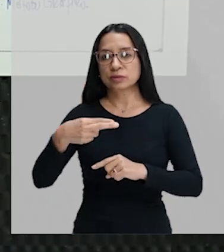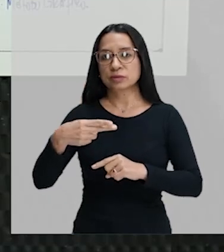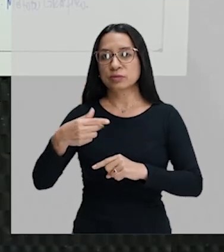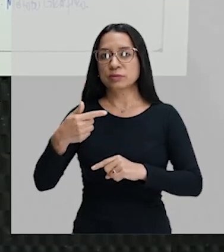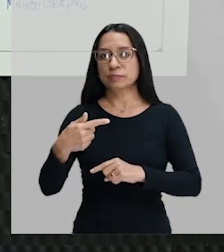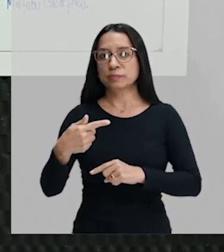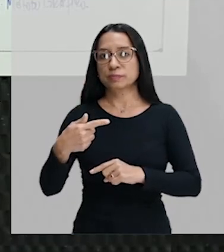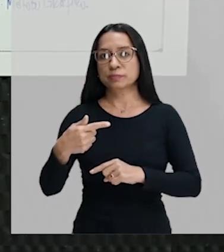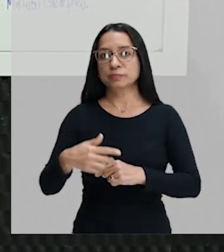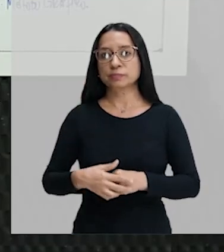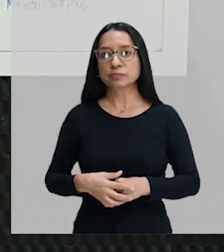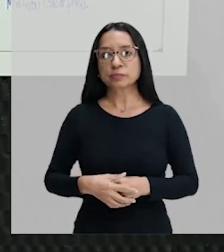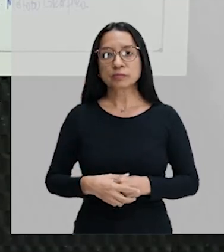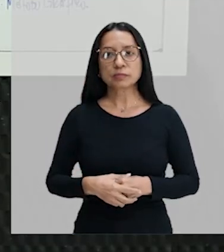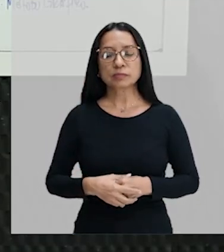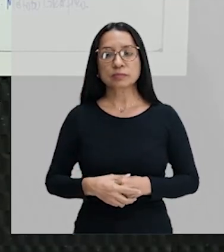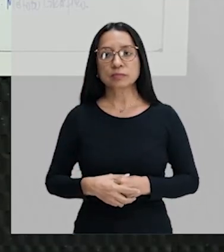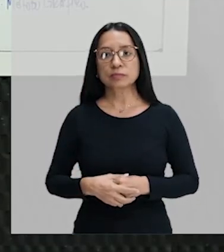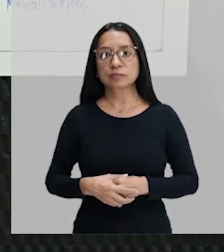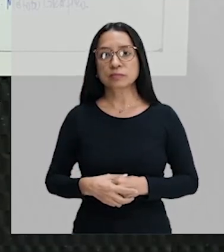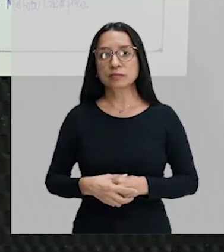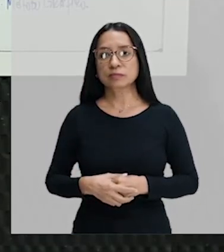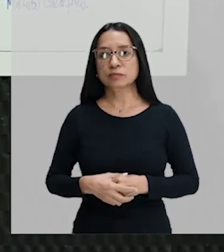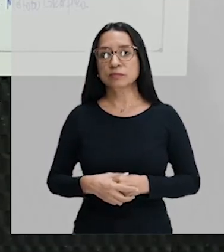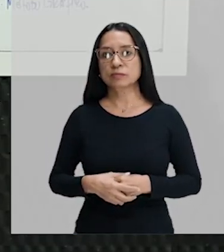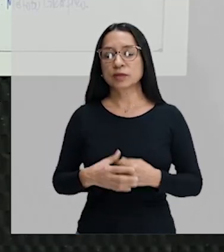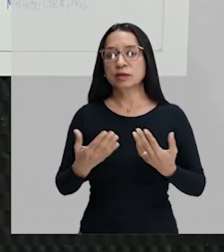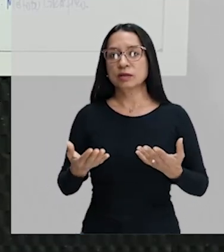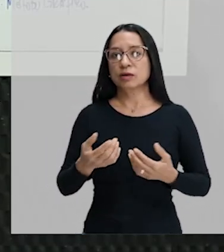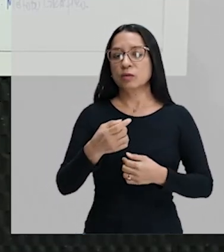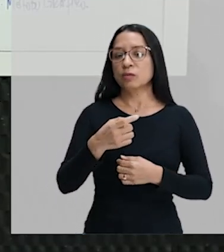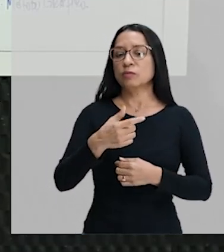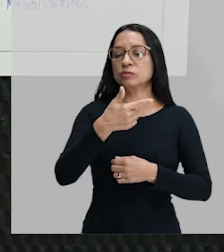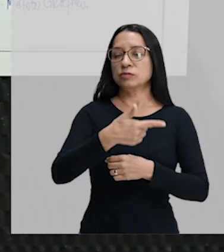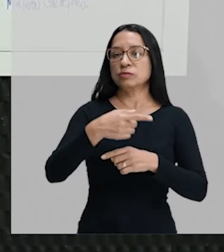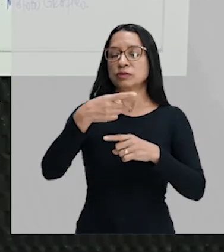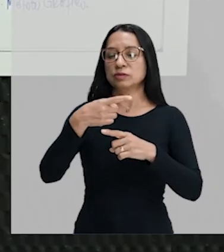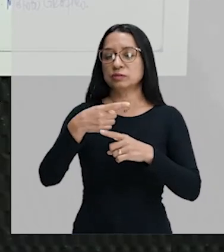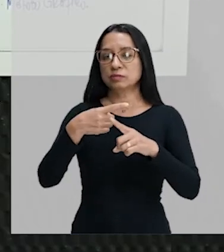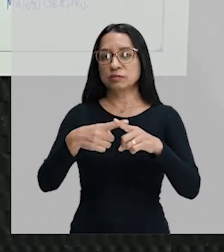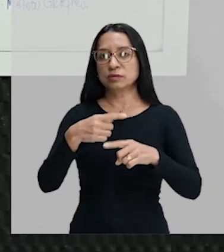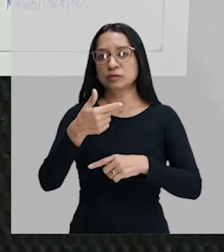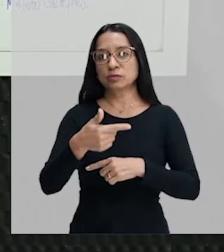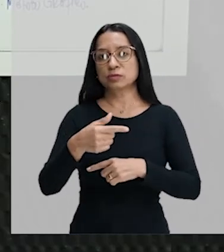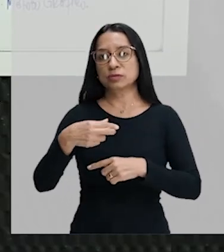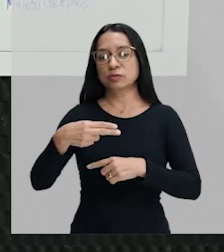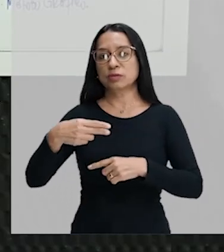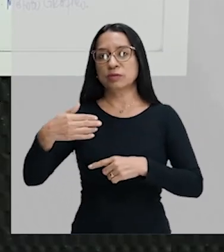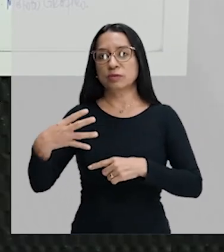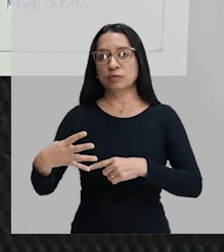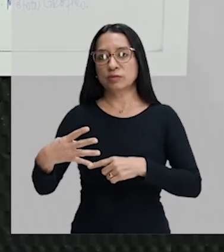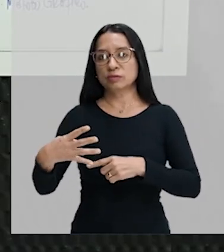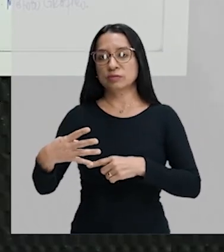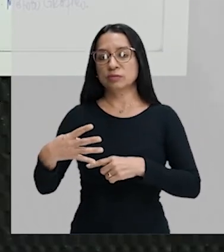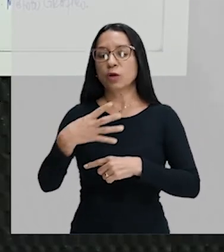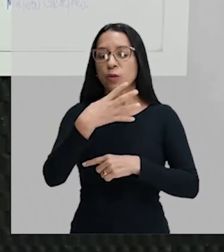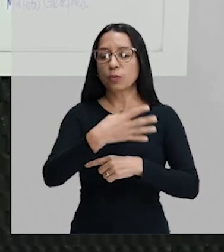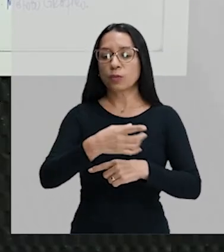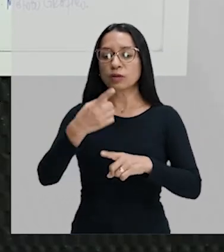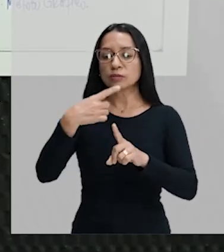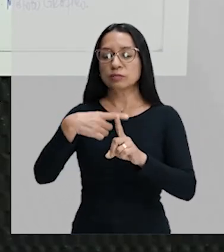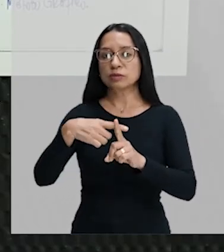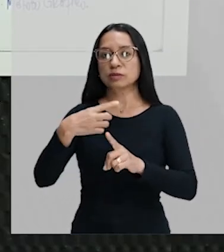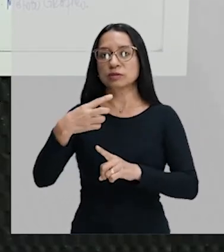a 7. Beleza? Então, 2 vezes 2 dá 4, né? 4 mais 3